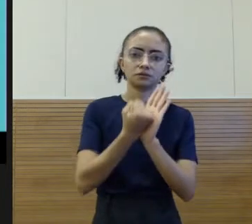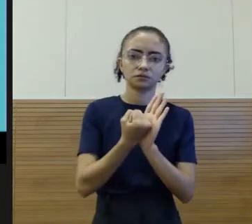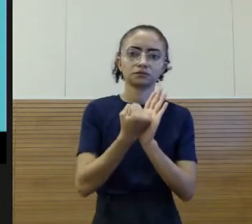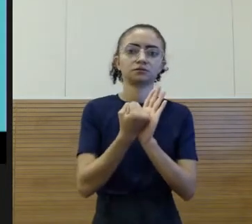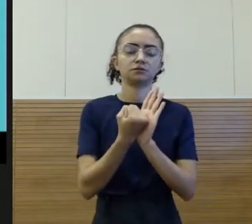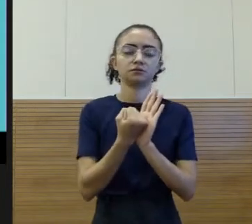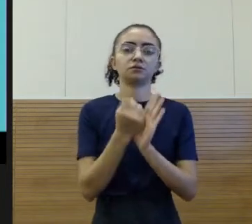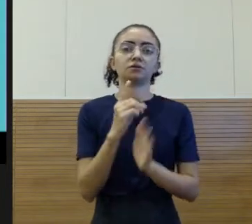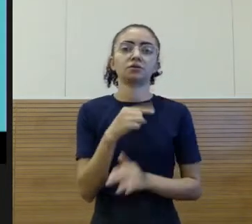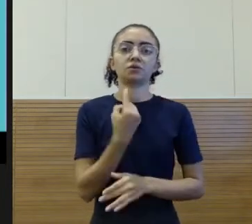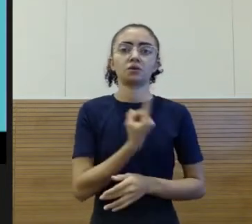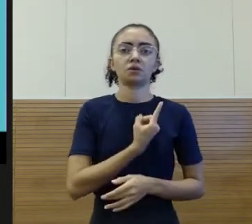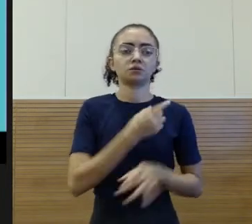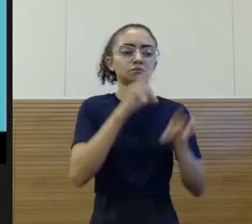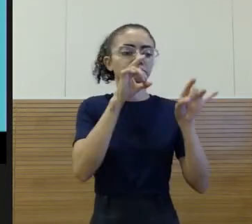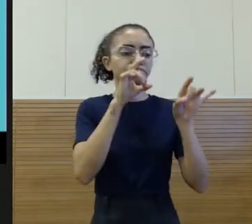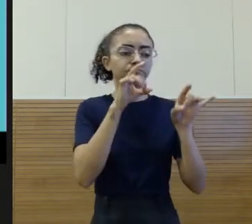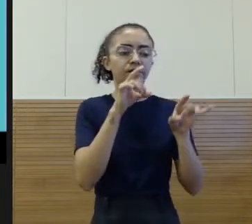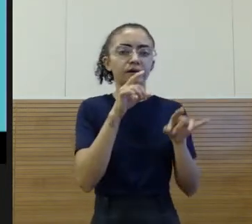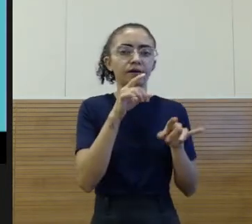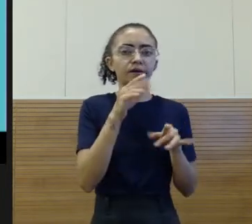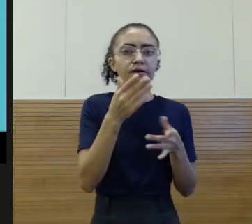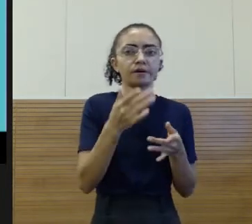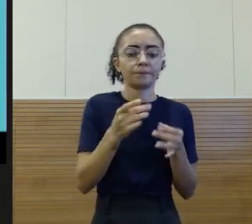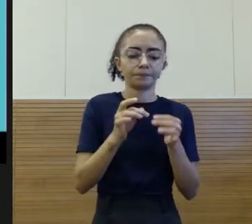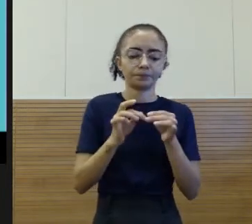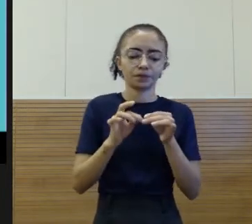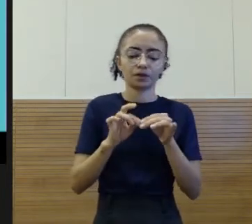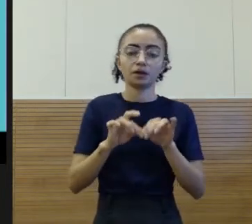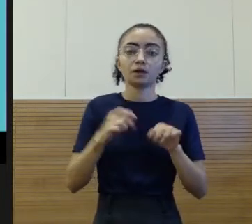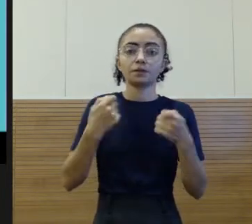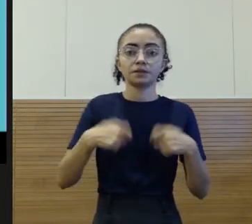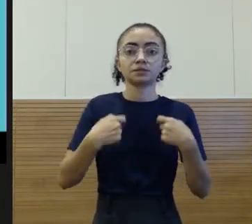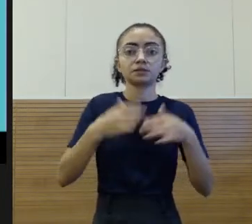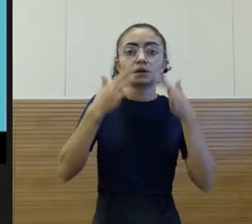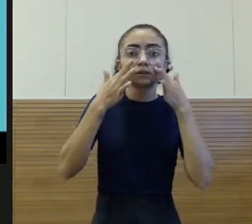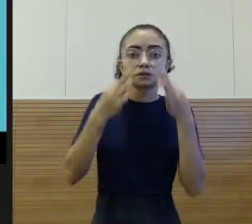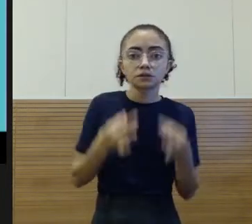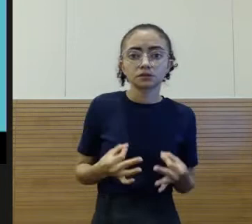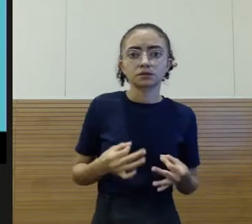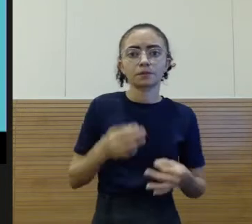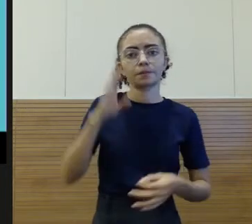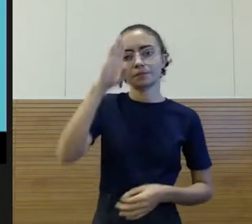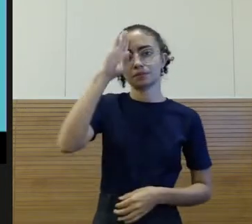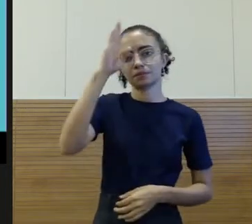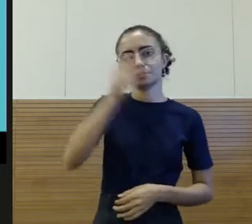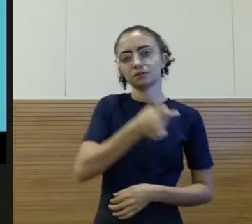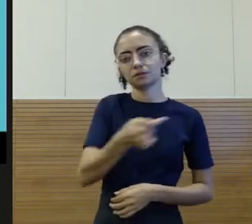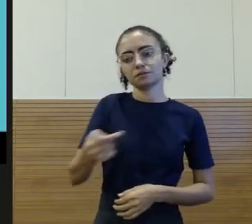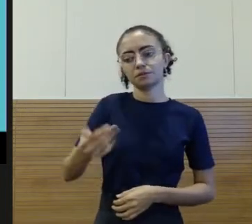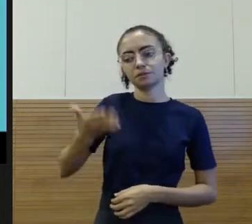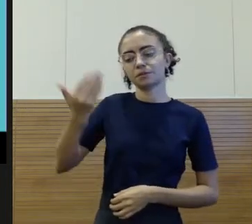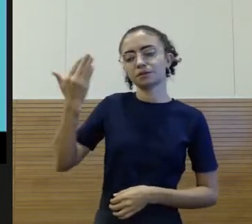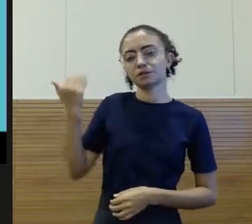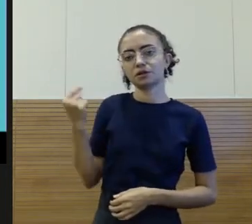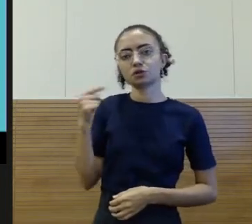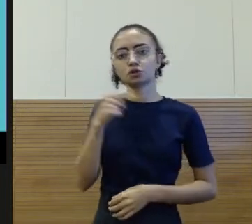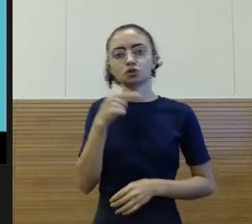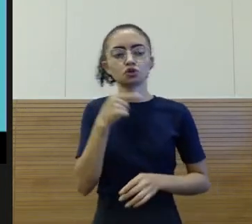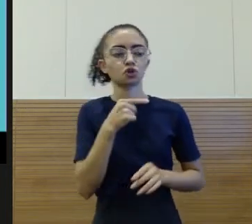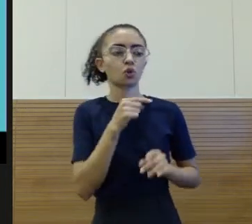não podemos deixar passar, e principalmente na semana passada, que foi como são indutores de sistemas